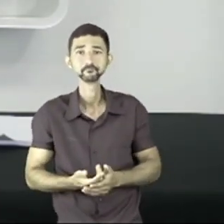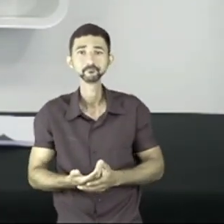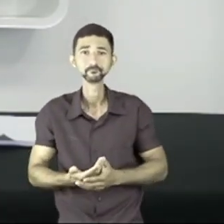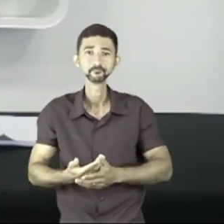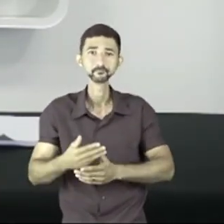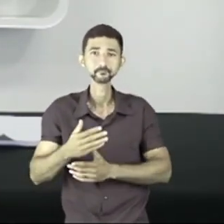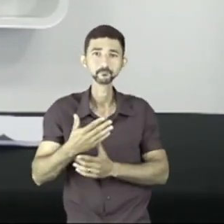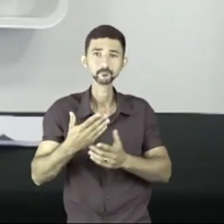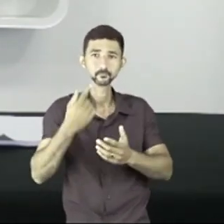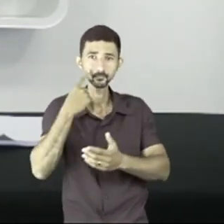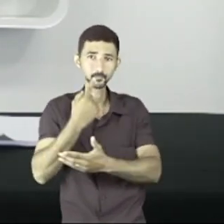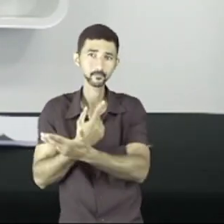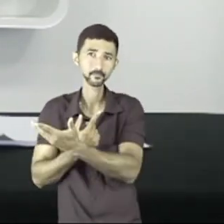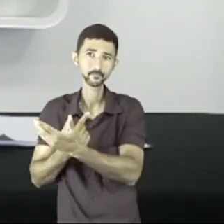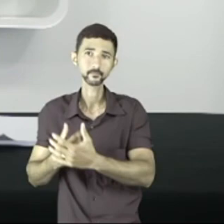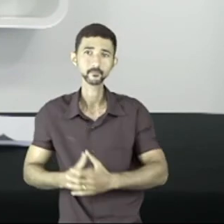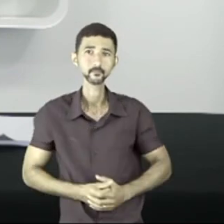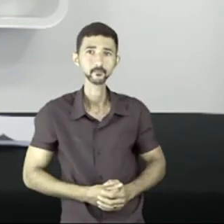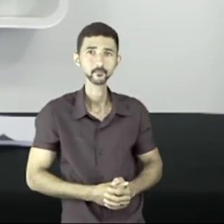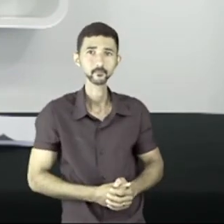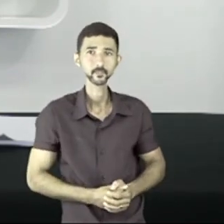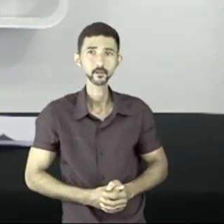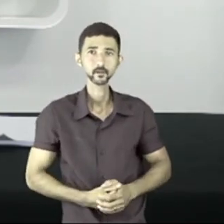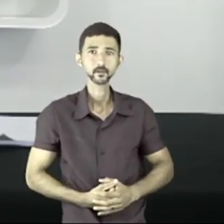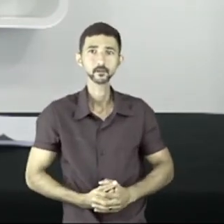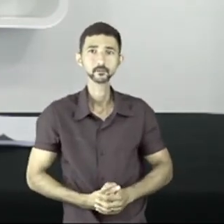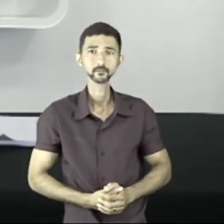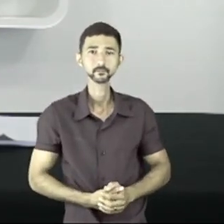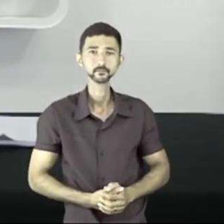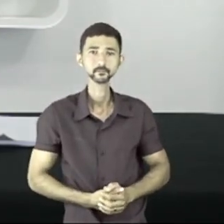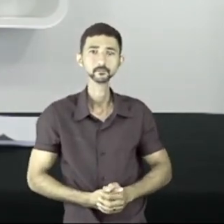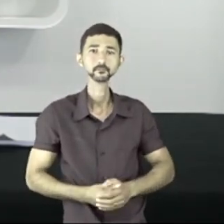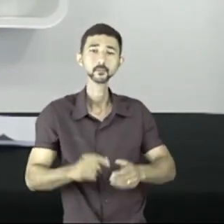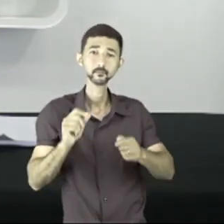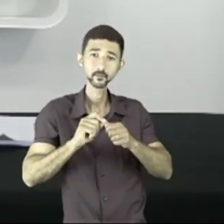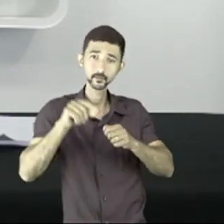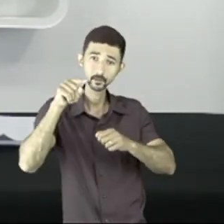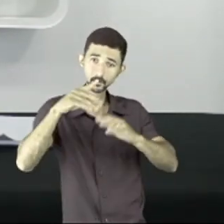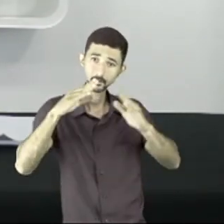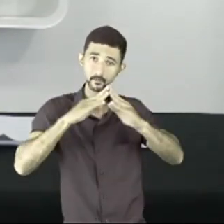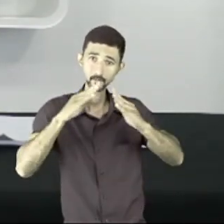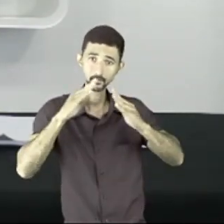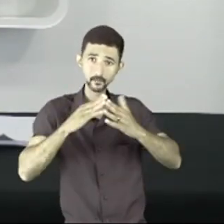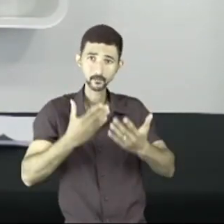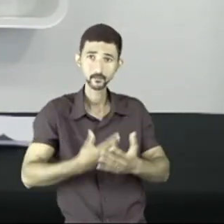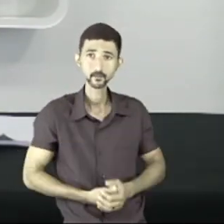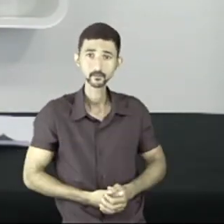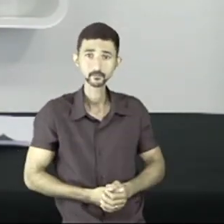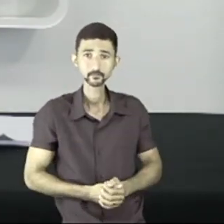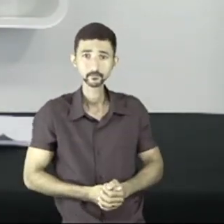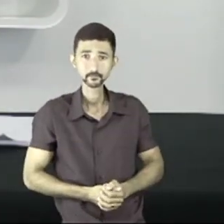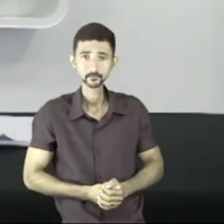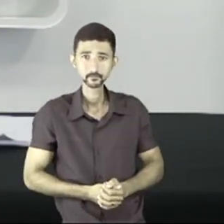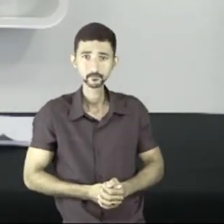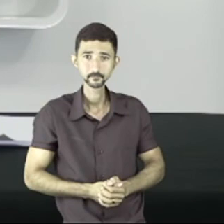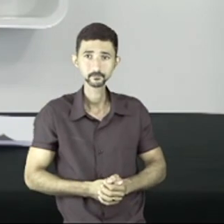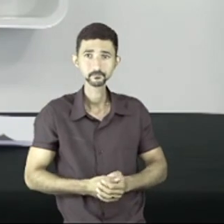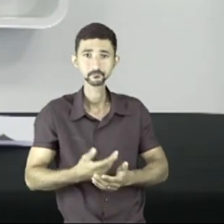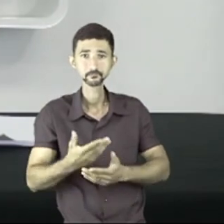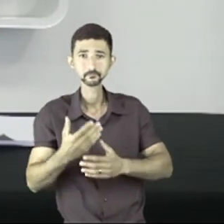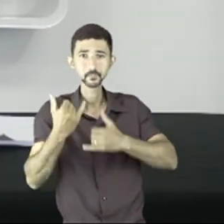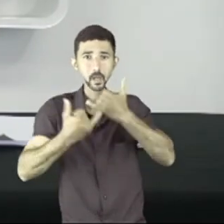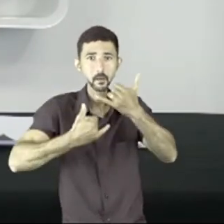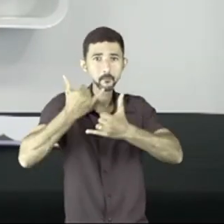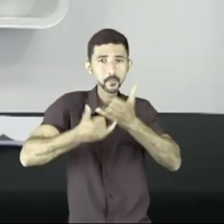escolher, tá? E você pode fazer na sua casa, para fazer com os